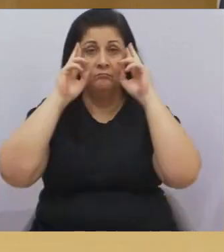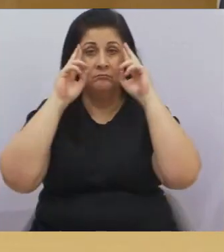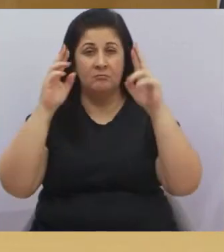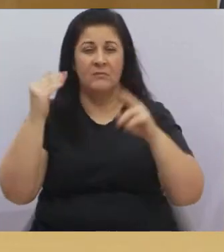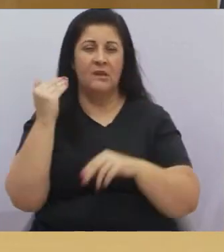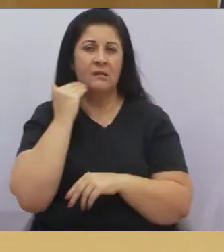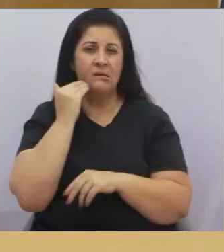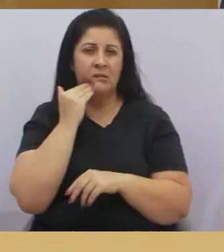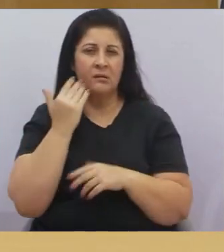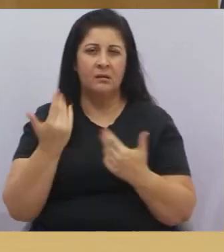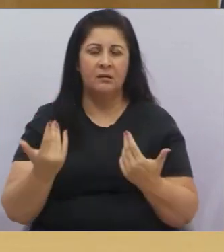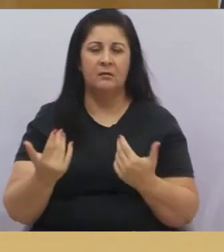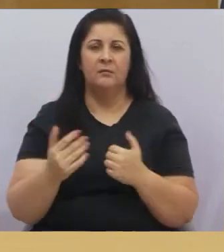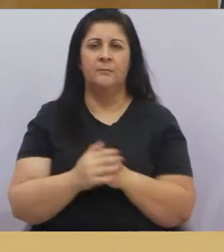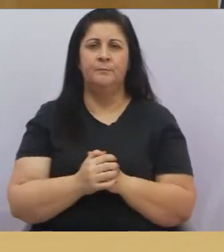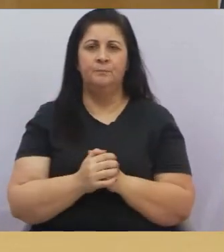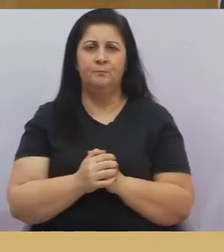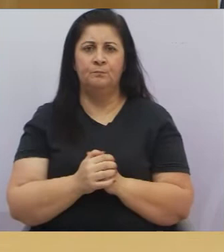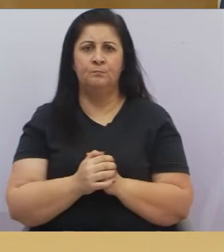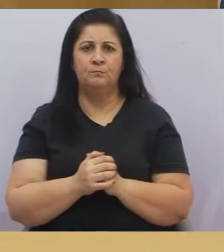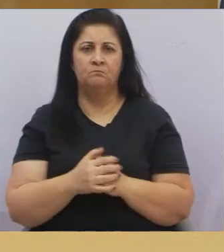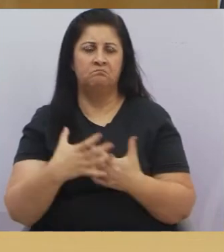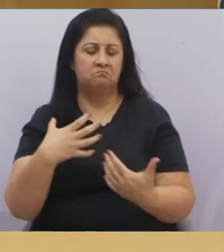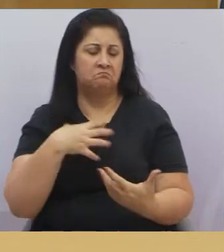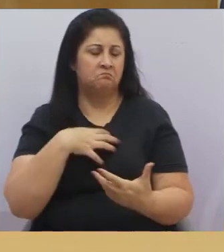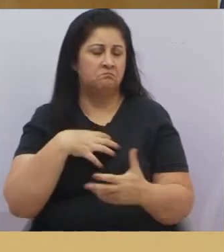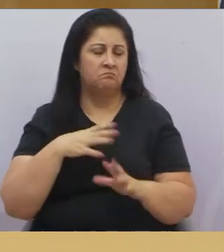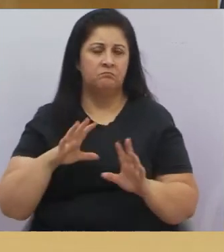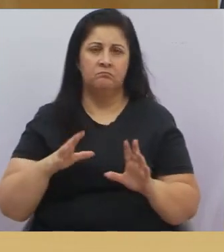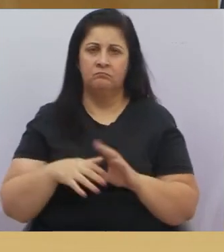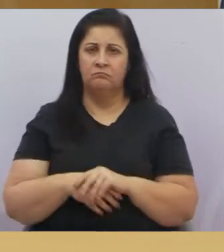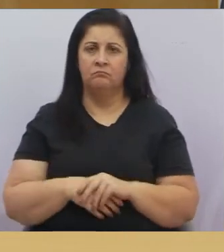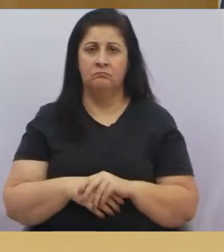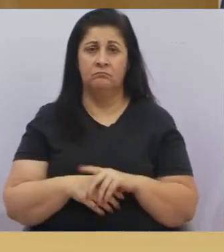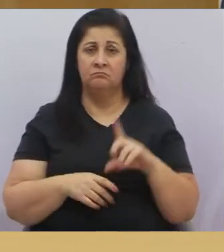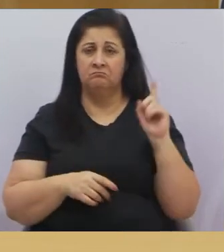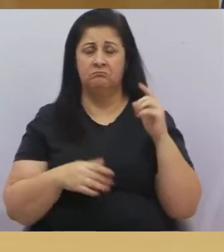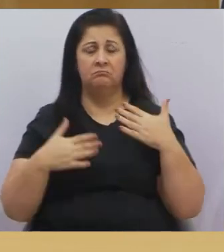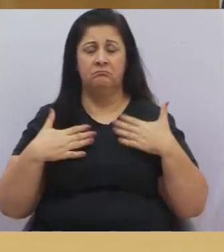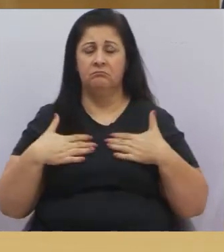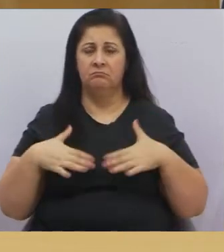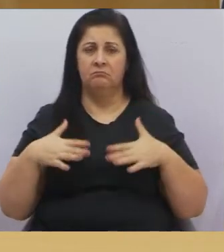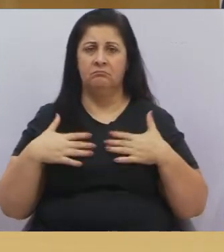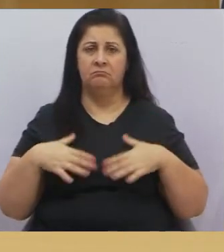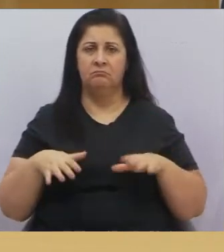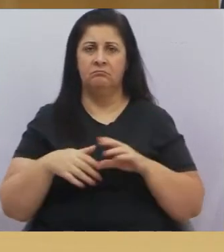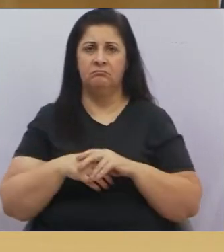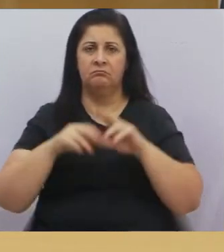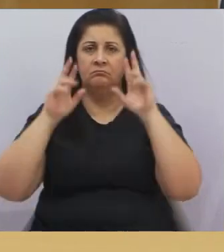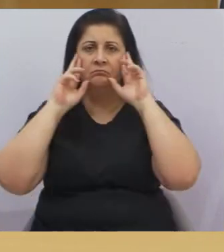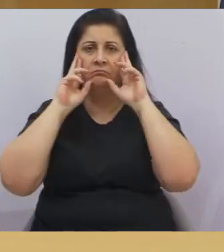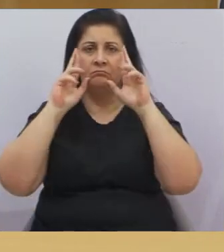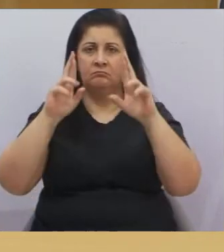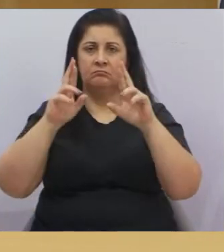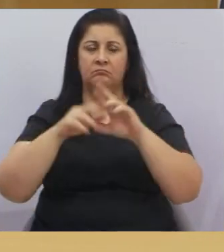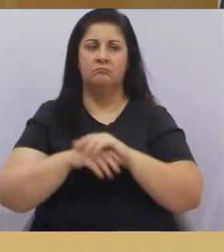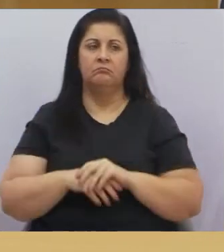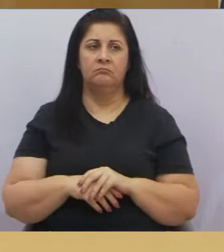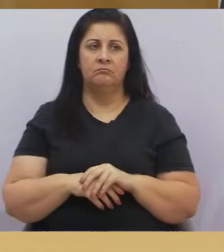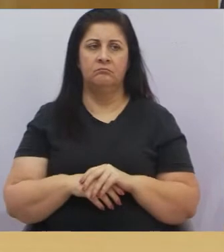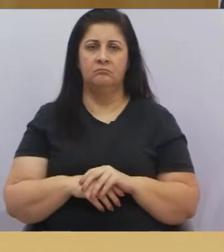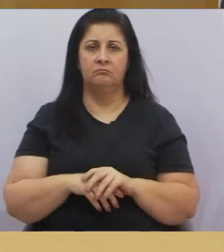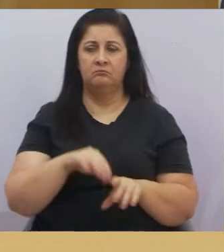defeitos, com seus, né, modos de agir. Com relação a isso, eu sou uma pessoa muito tranquila. Eu sou uma pessoa que respeito